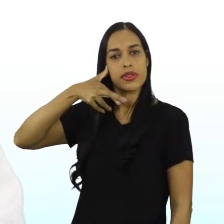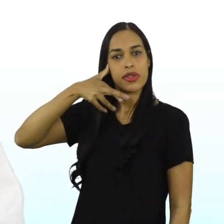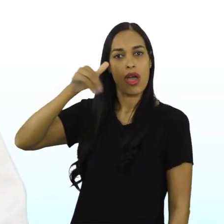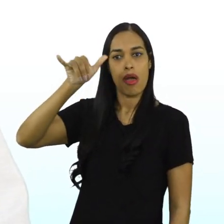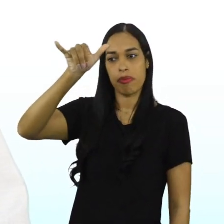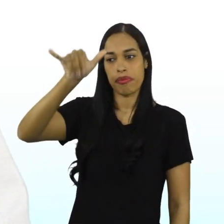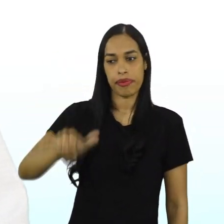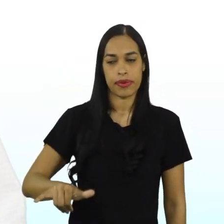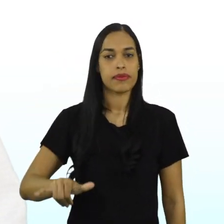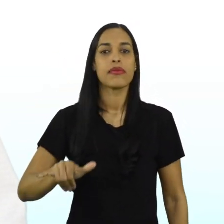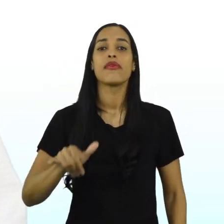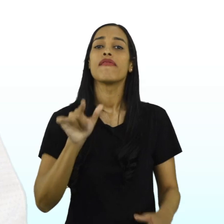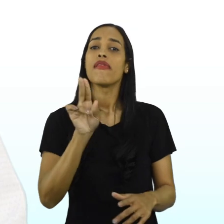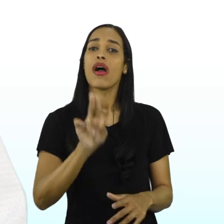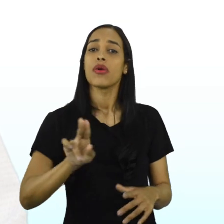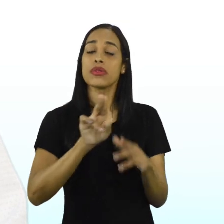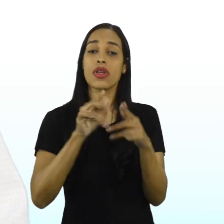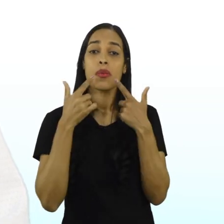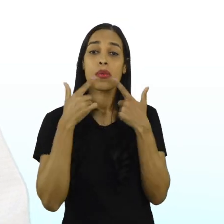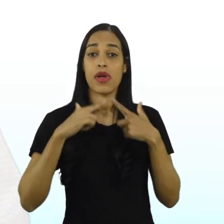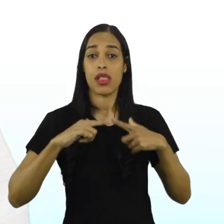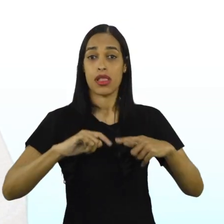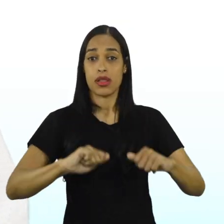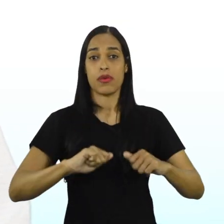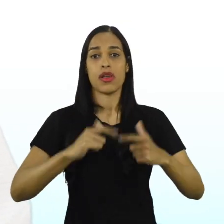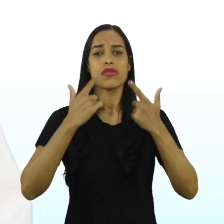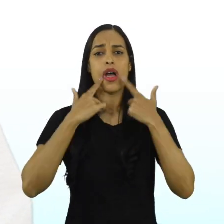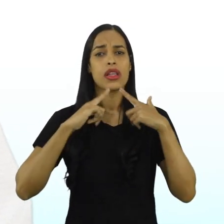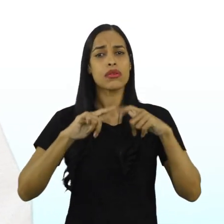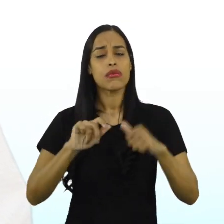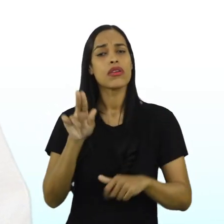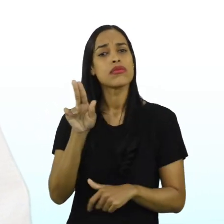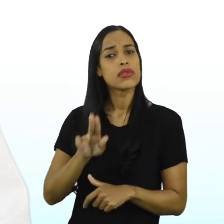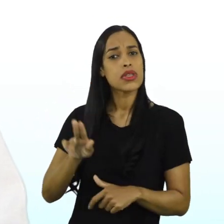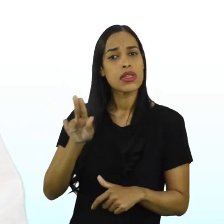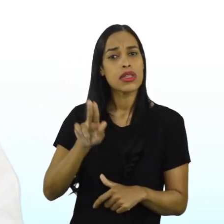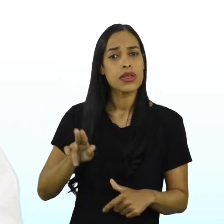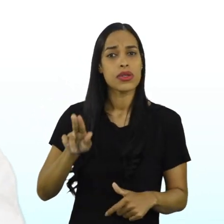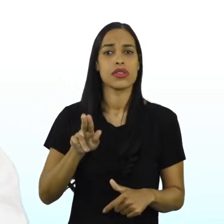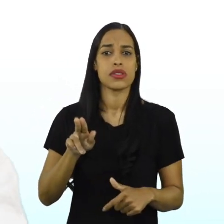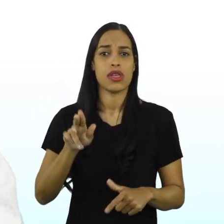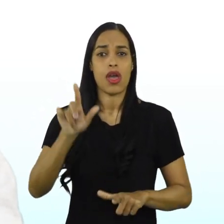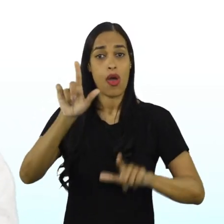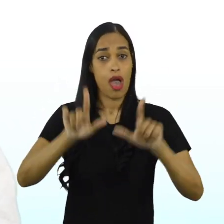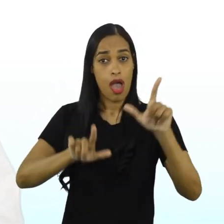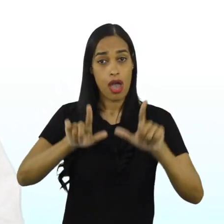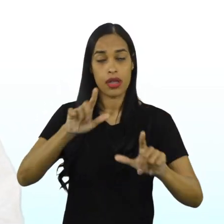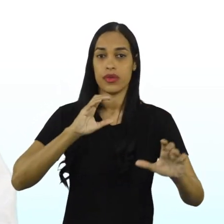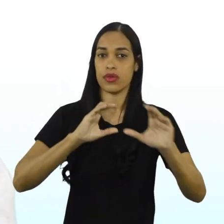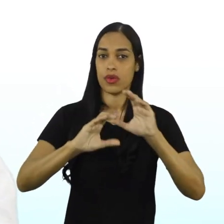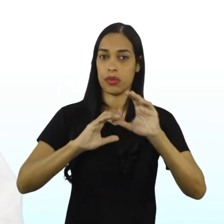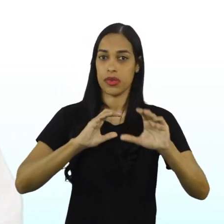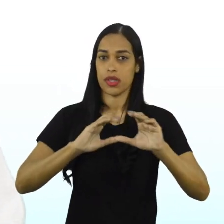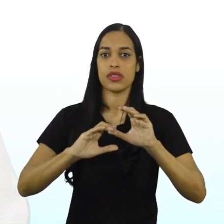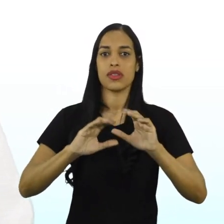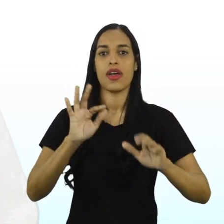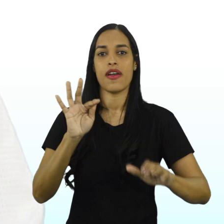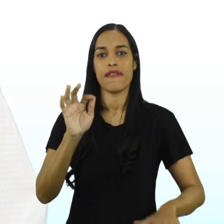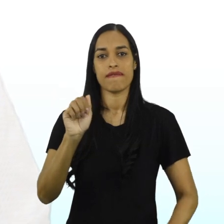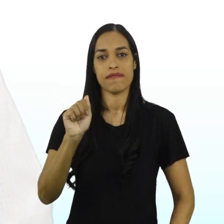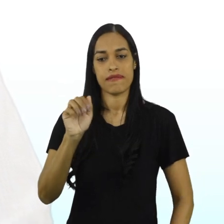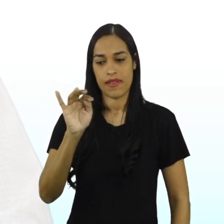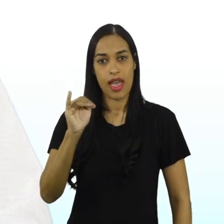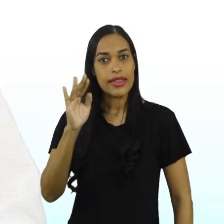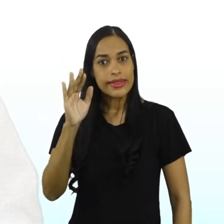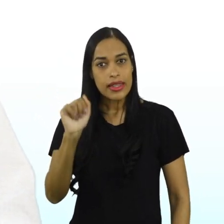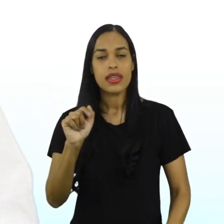usar uma linguagem, não é? E a linguagem que ele utiliza lá, através do rádio de comunicação, é função fática